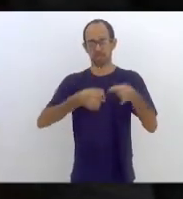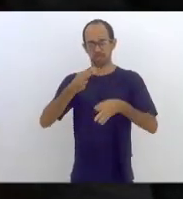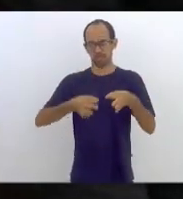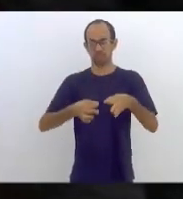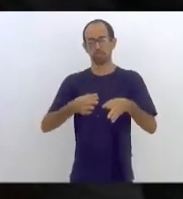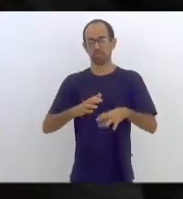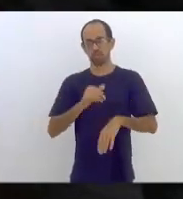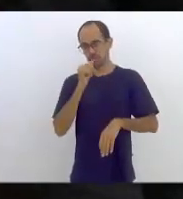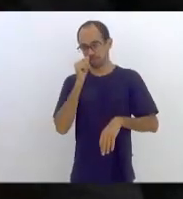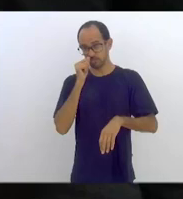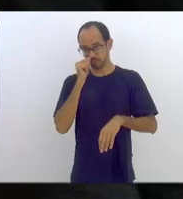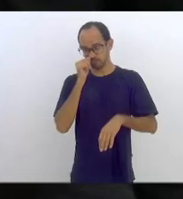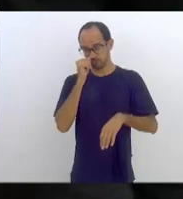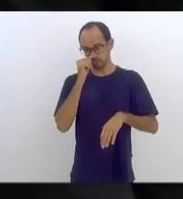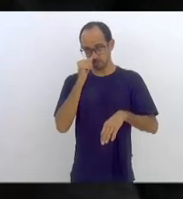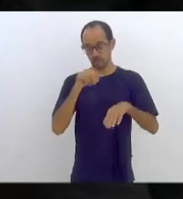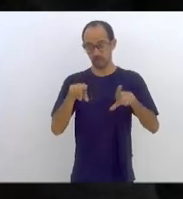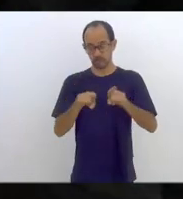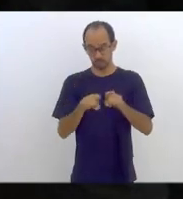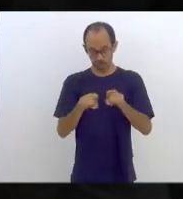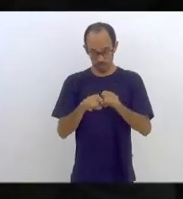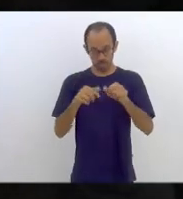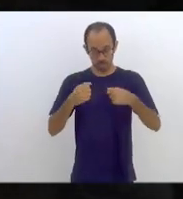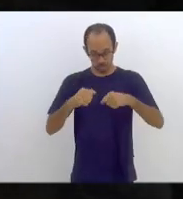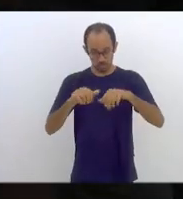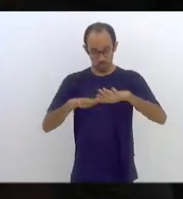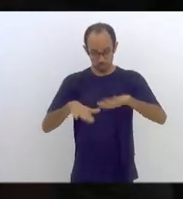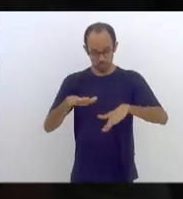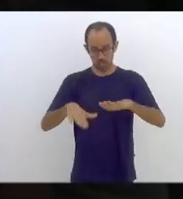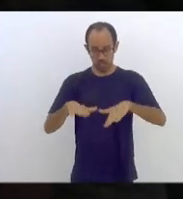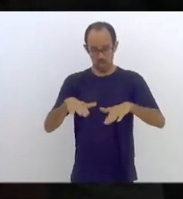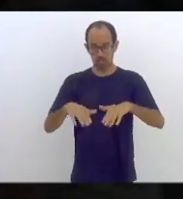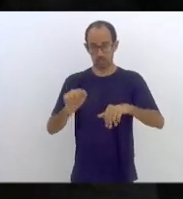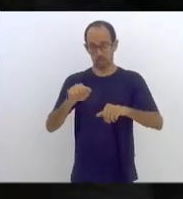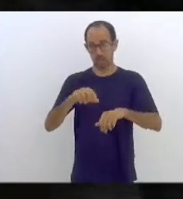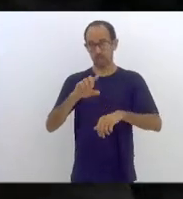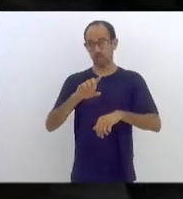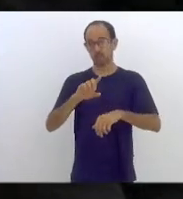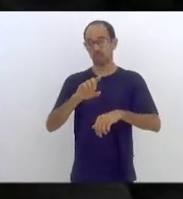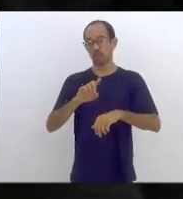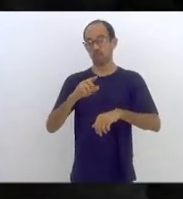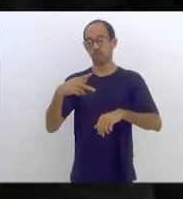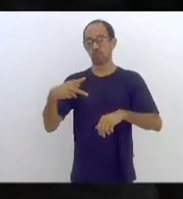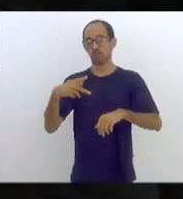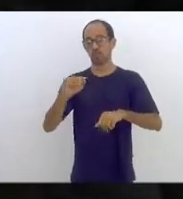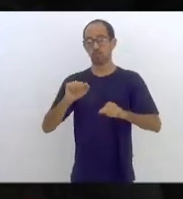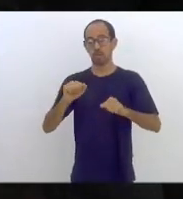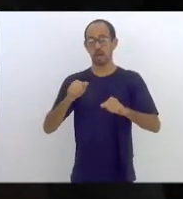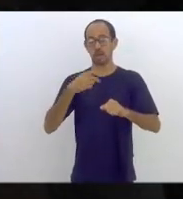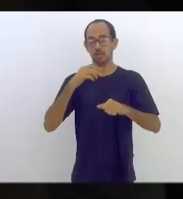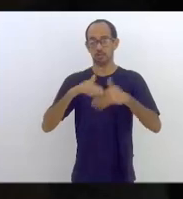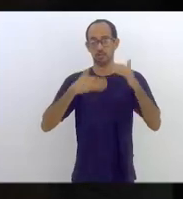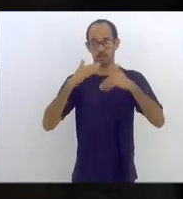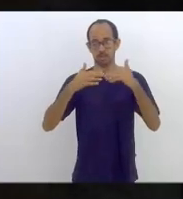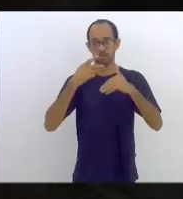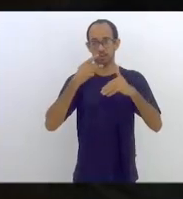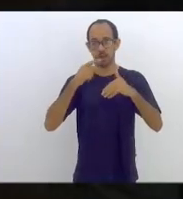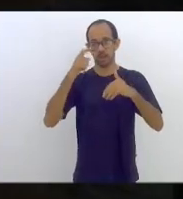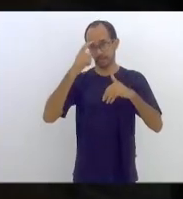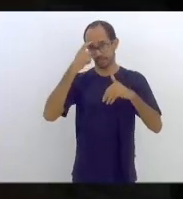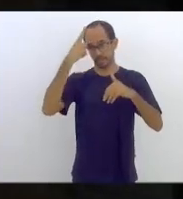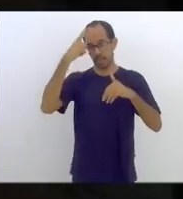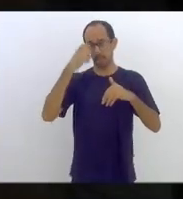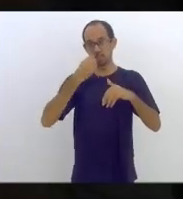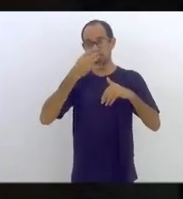mas ainda é preciso querer tomar cuidado é defensora avança nesse ponto para que a boa intenção uma boa ideia do